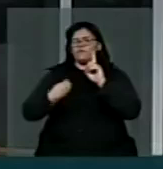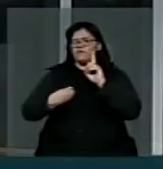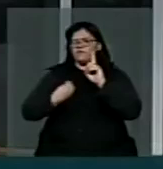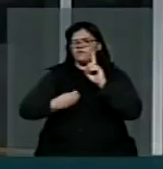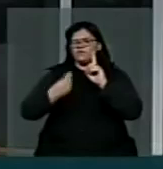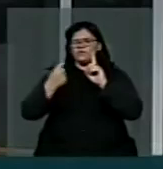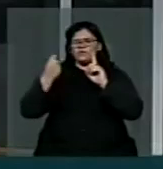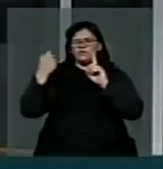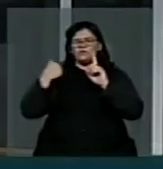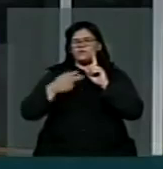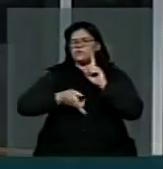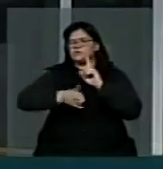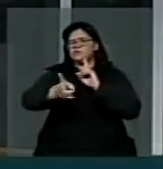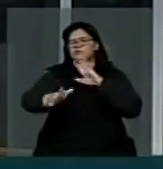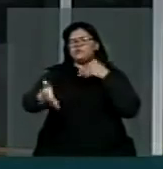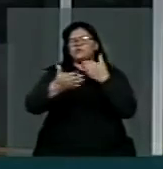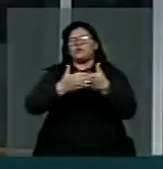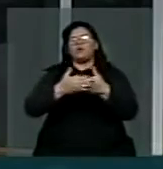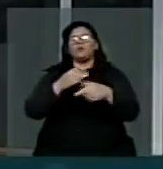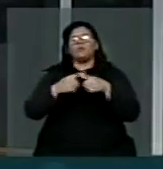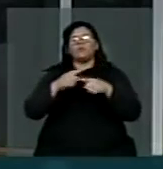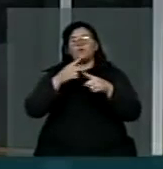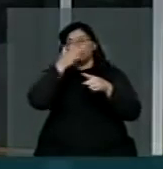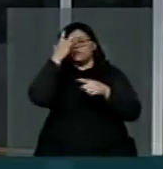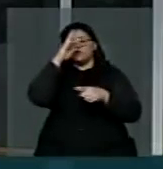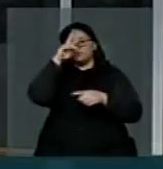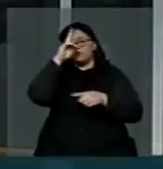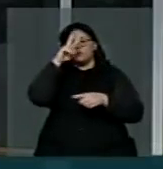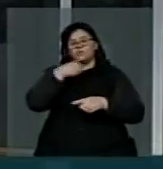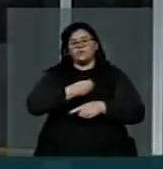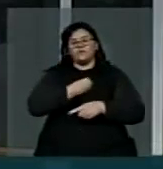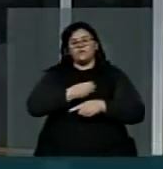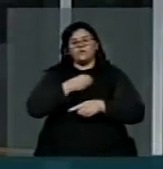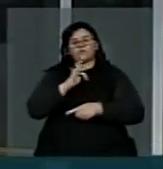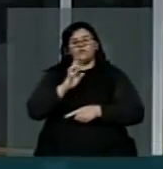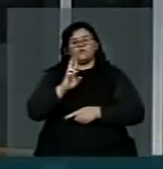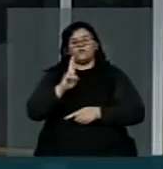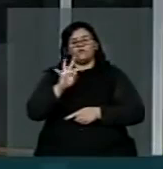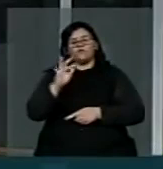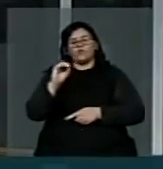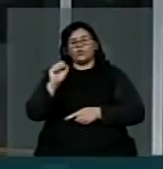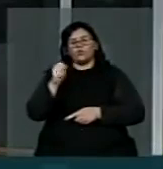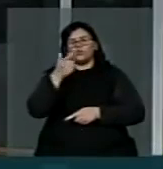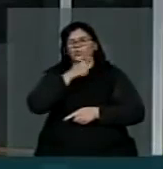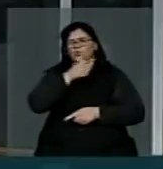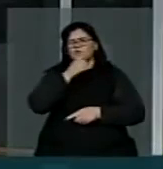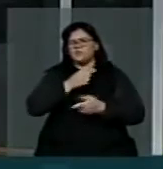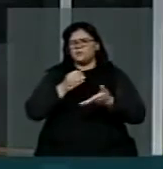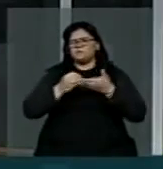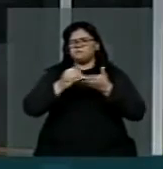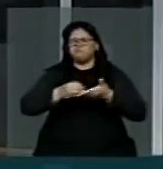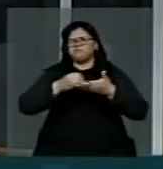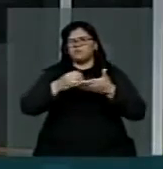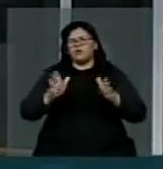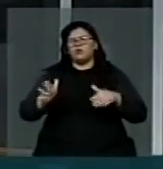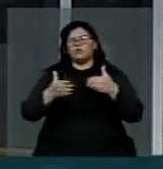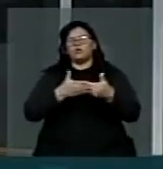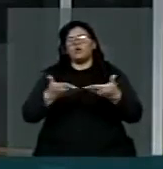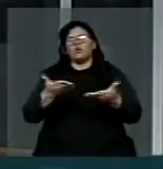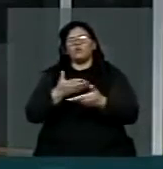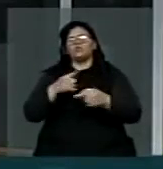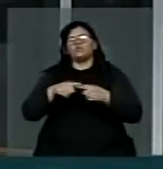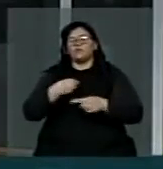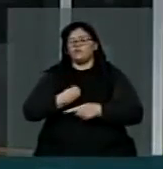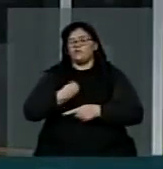semente lançada na terra, se vivos os frutos estão. Centenas de comunistas estão vivos porque a